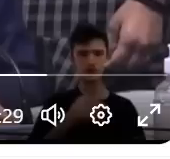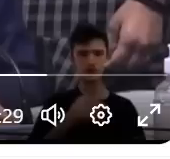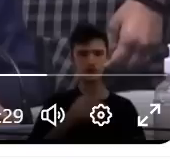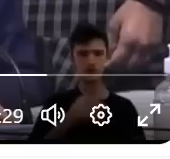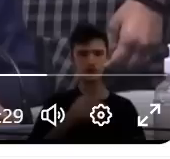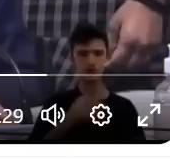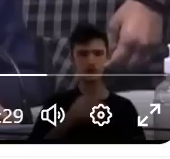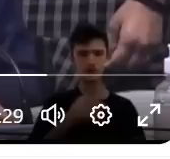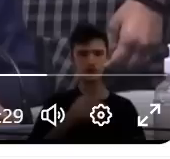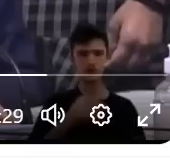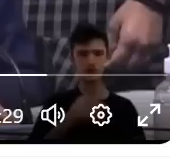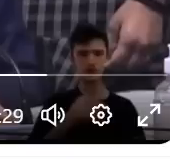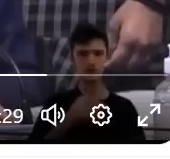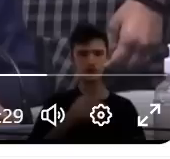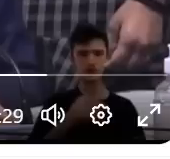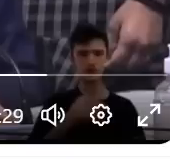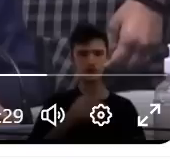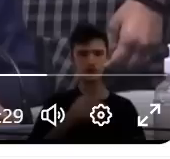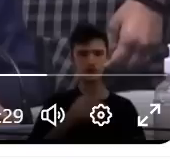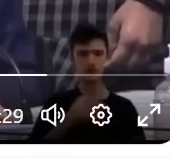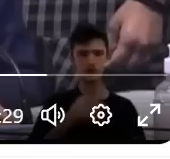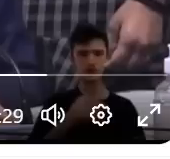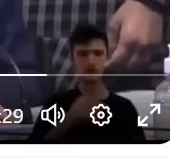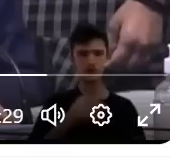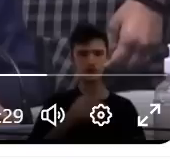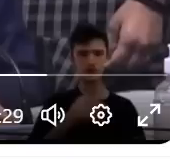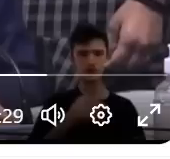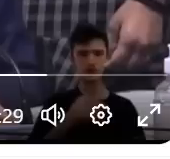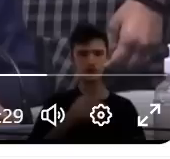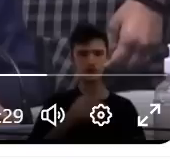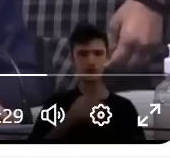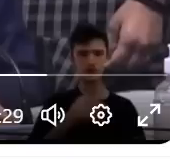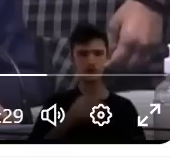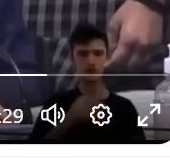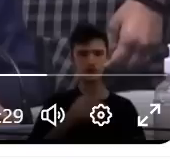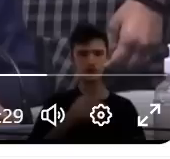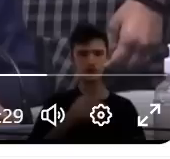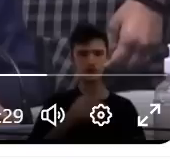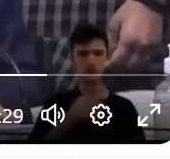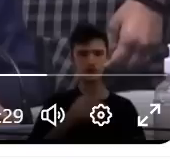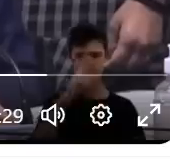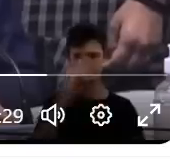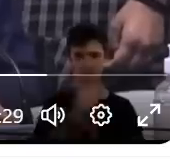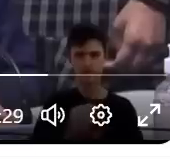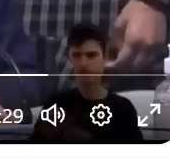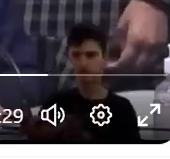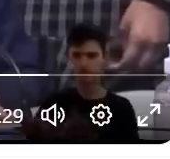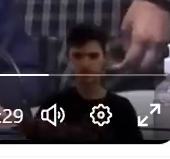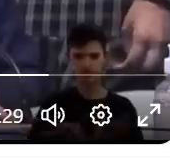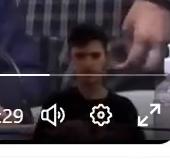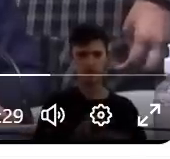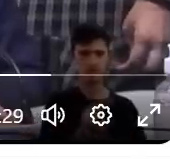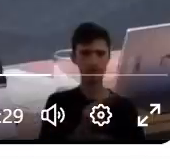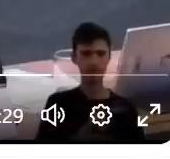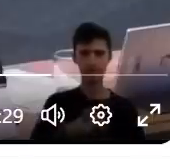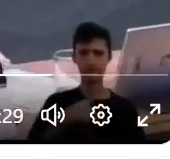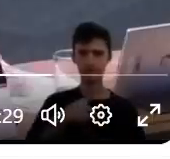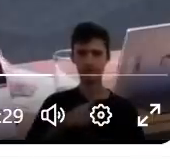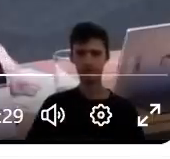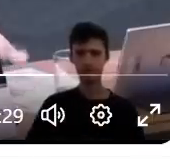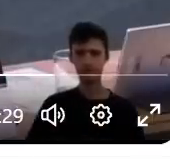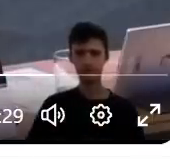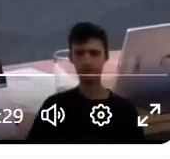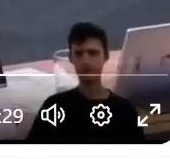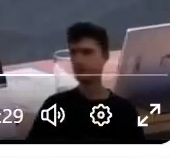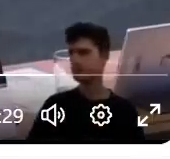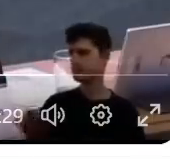é ridículo e aqui ele joga responsabilidade do STF do congresso também onde estava a defesa Desse pessoal é Eu vi as imagens